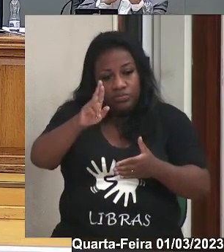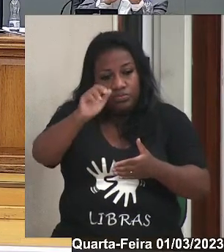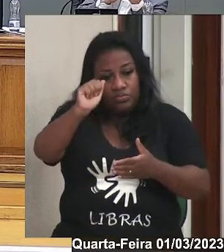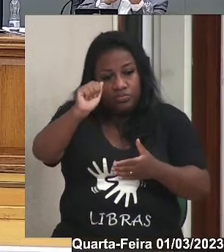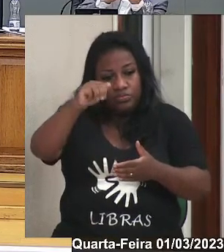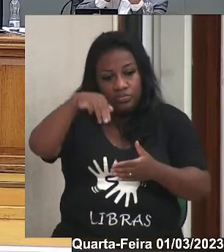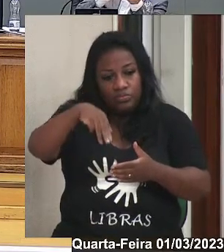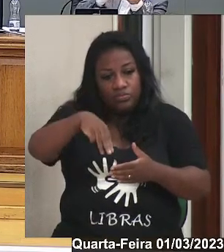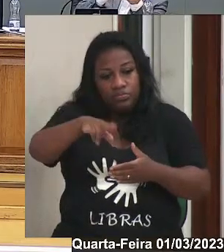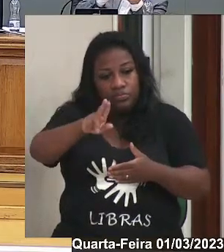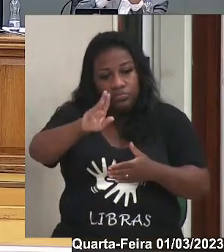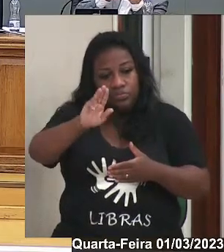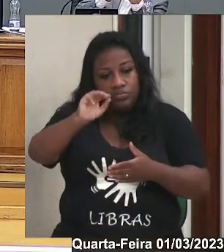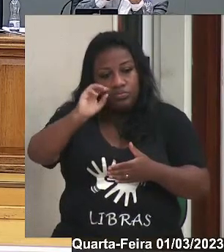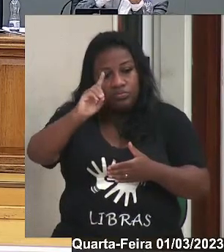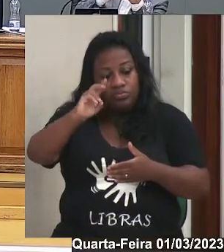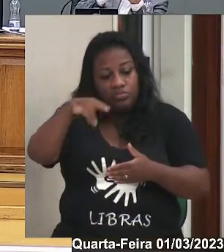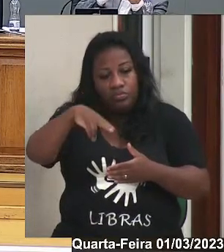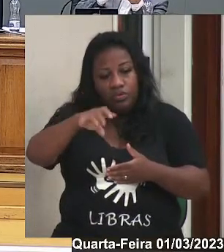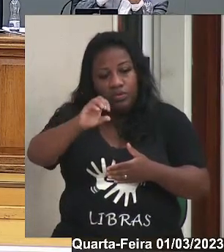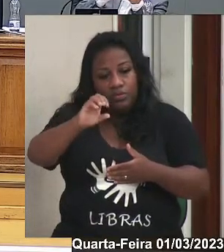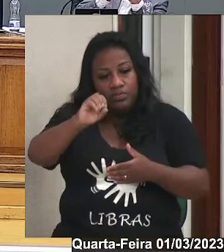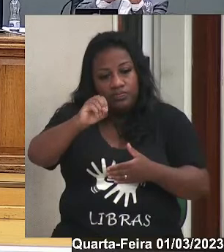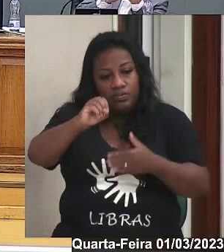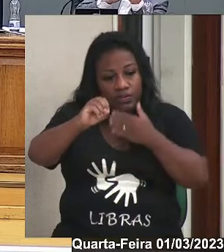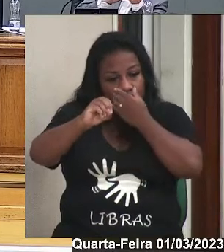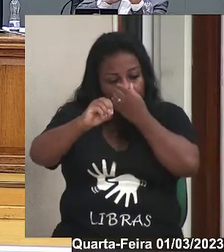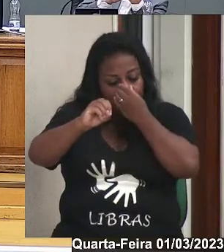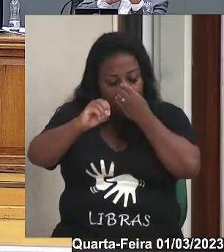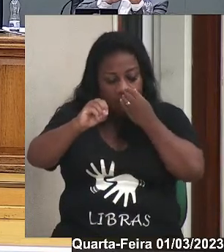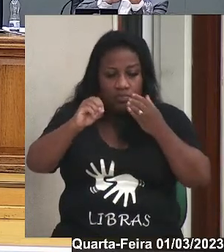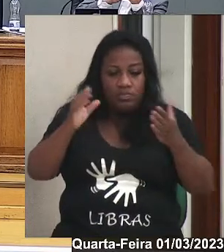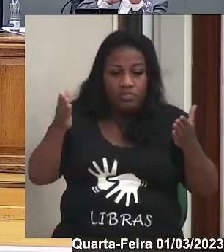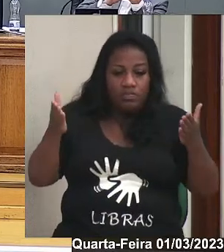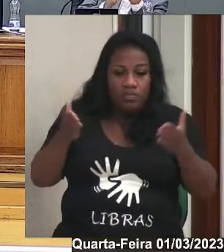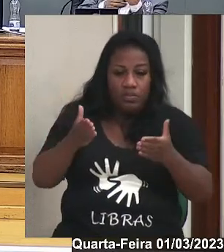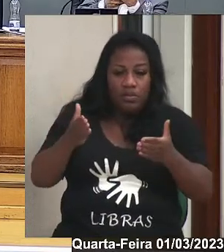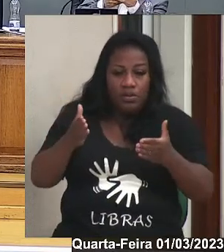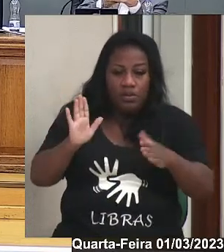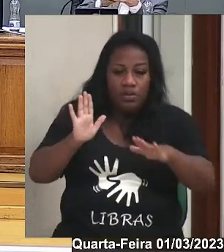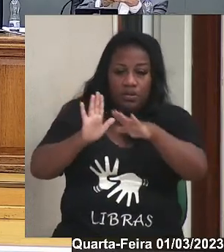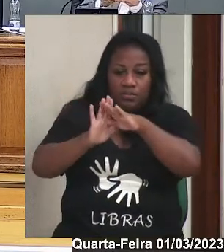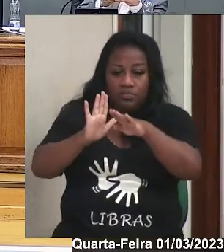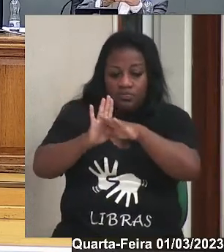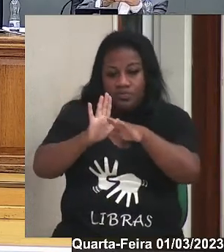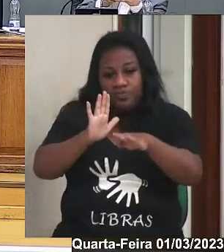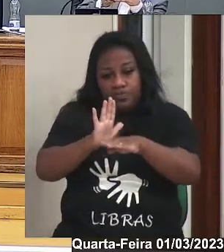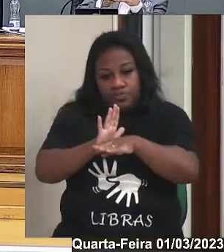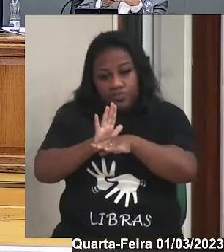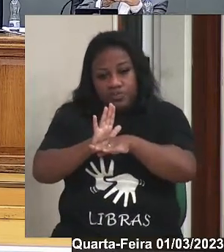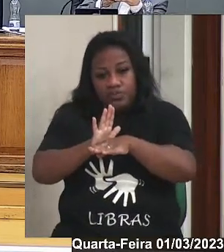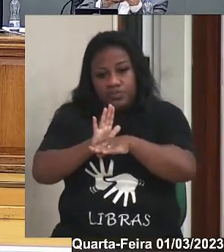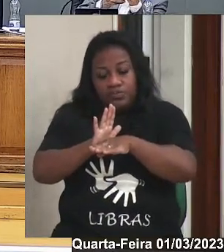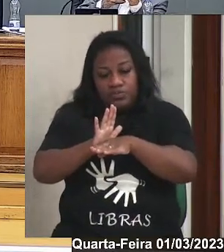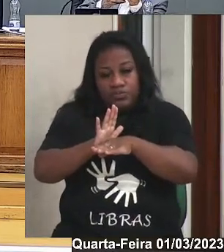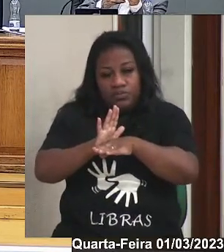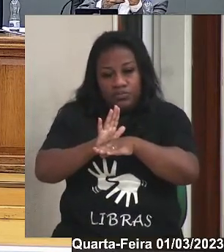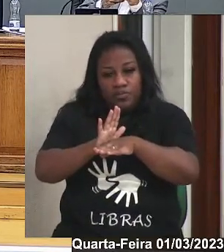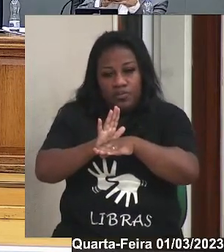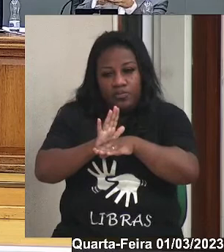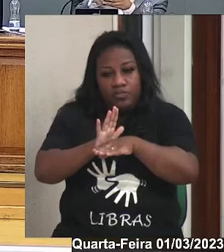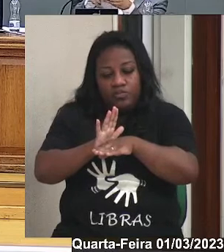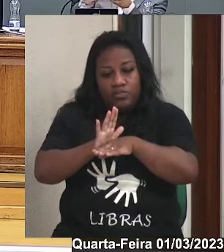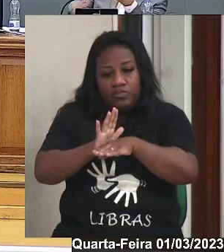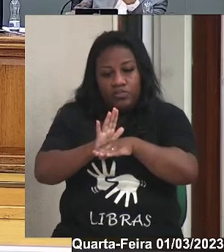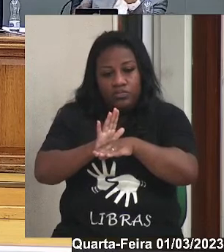Rocha. Considerando que o senhor Raimundo se destaca não apenas como pequeno comerciante, mas também como